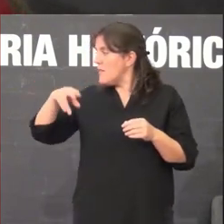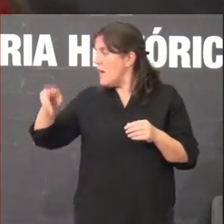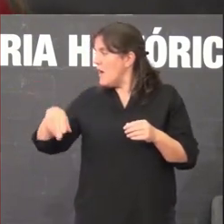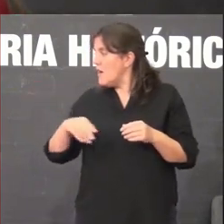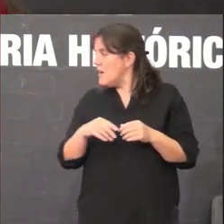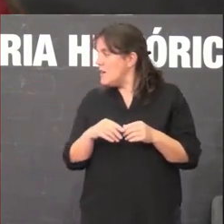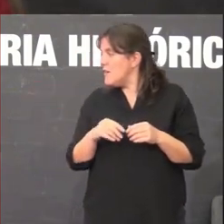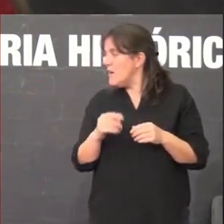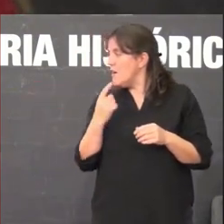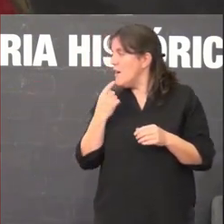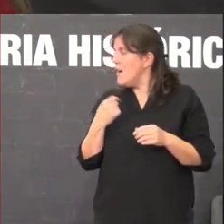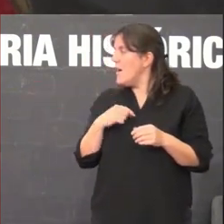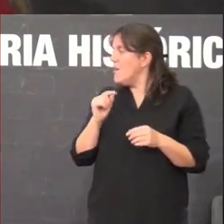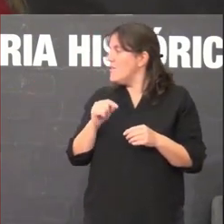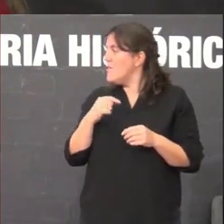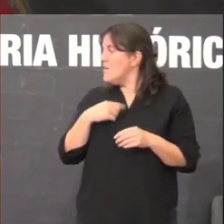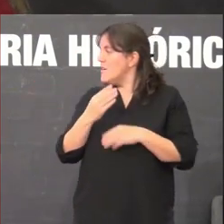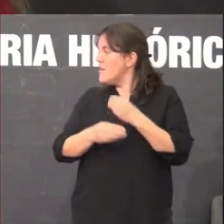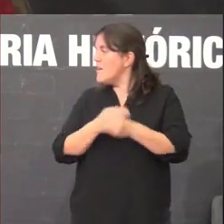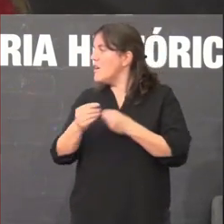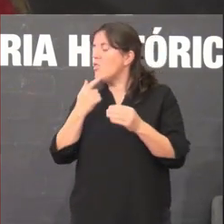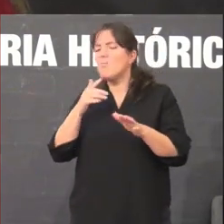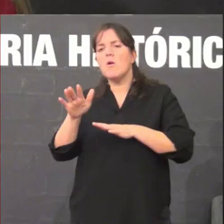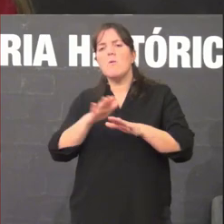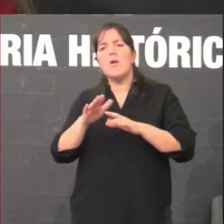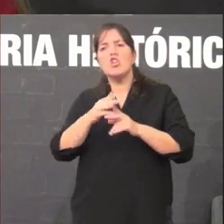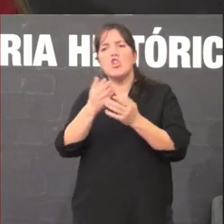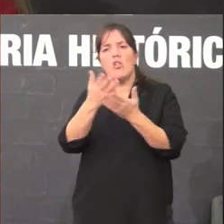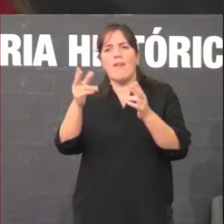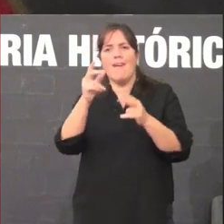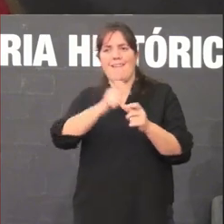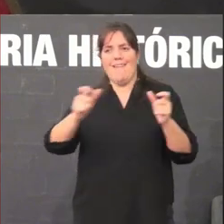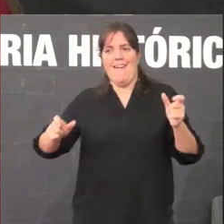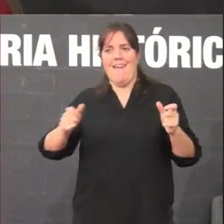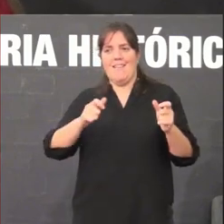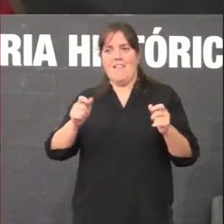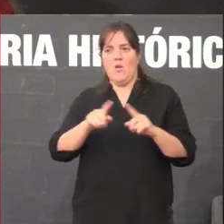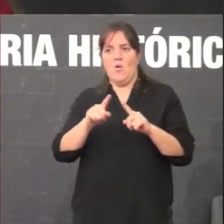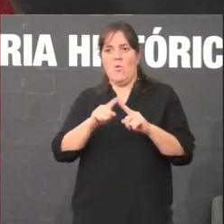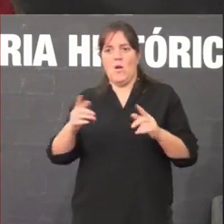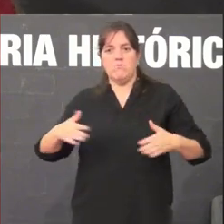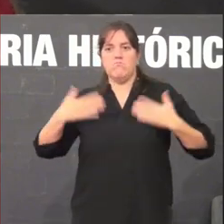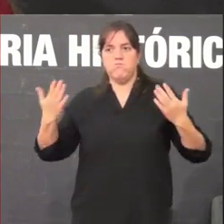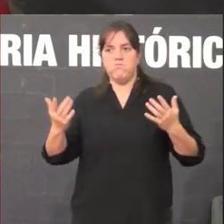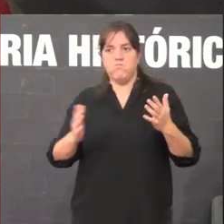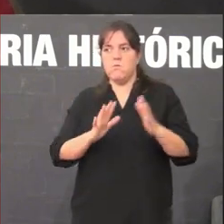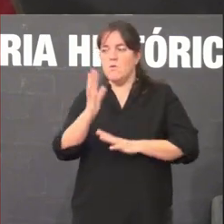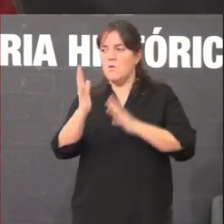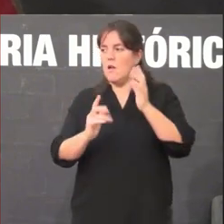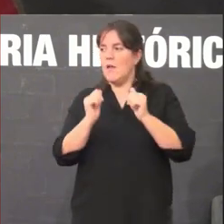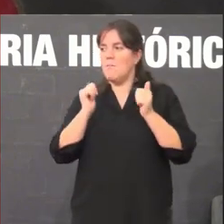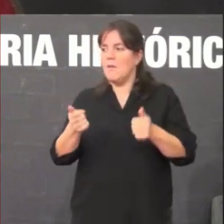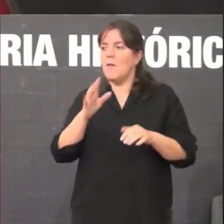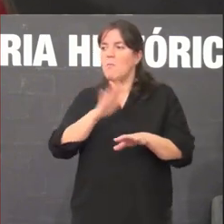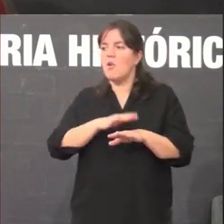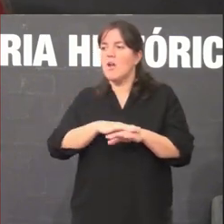de revolução. Houve um movimento popular espontâneo. Porquê? Porque a maioria dos